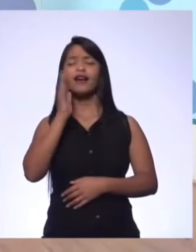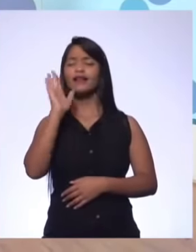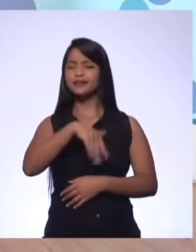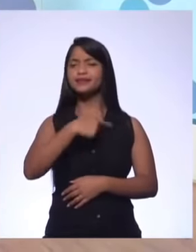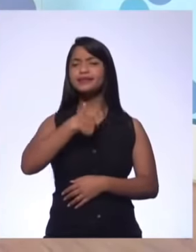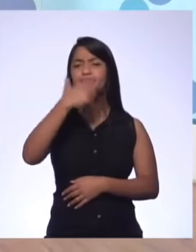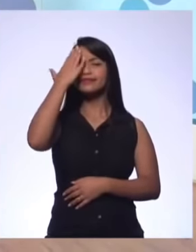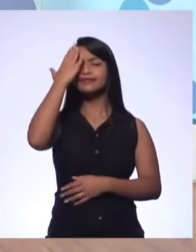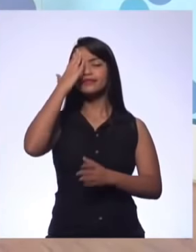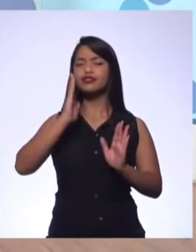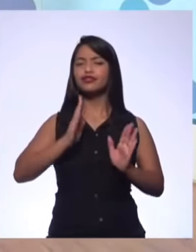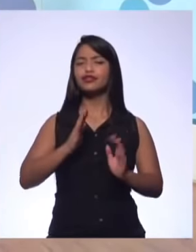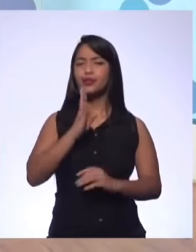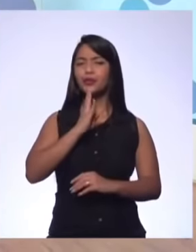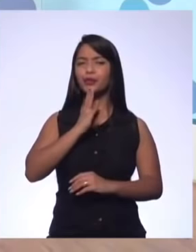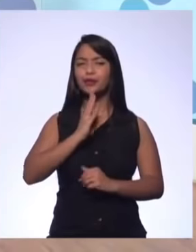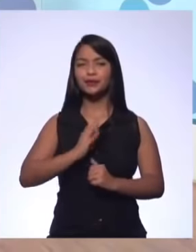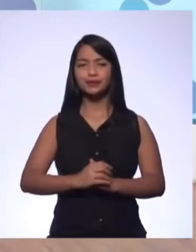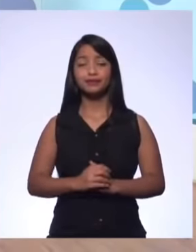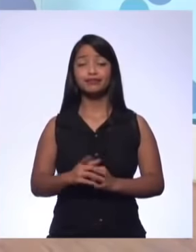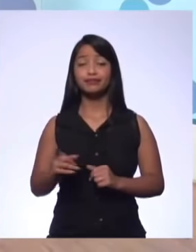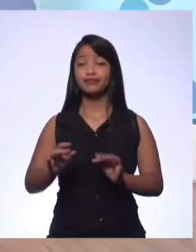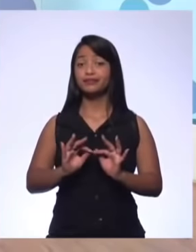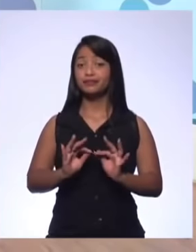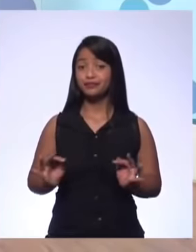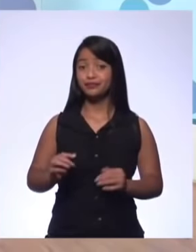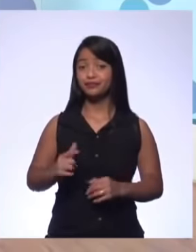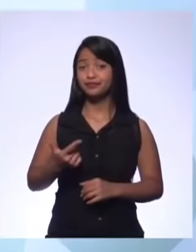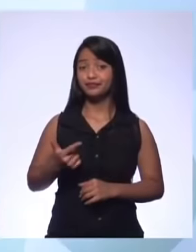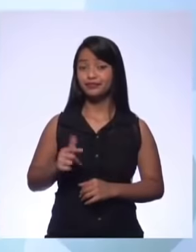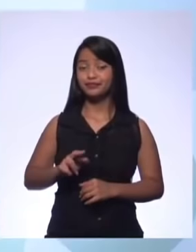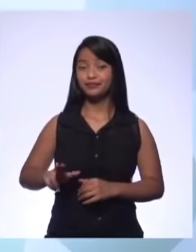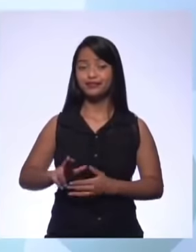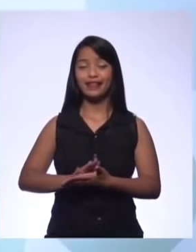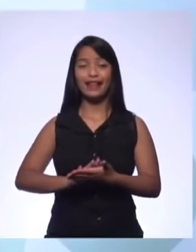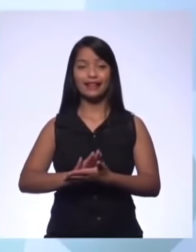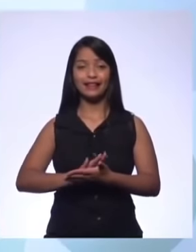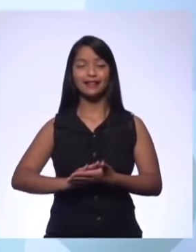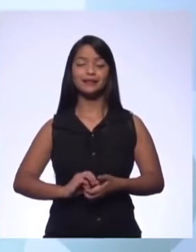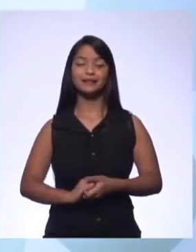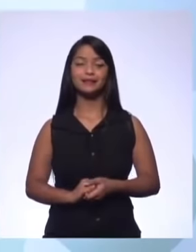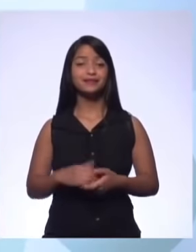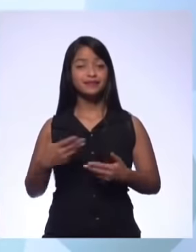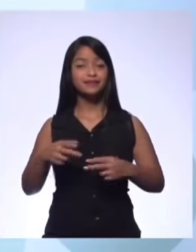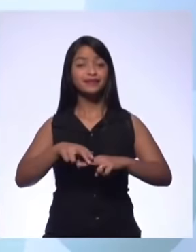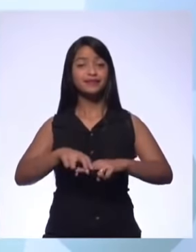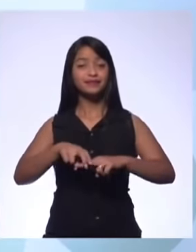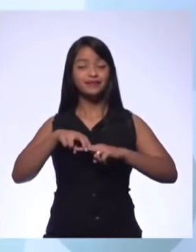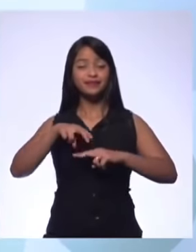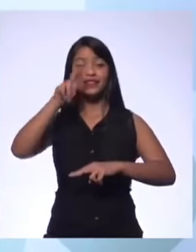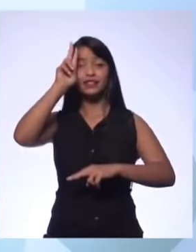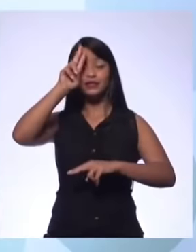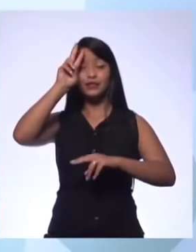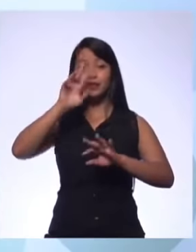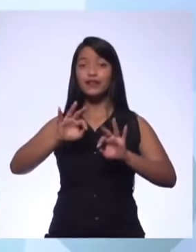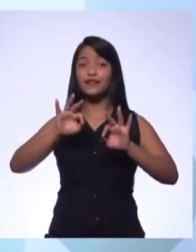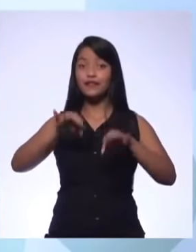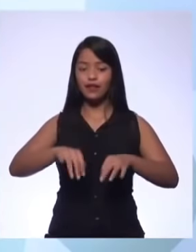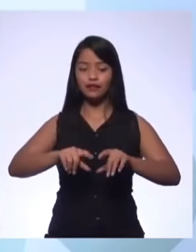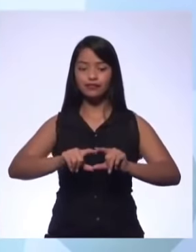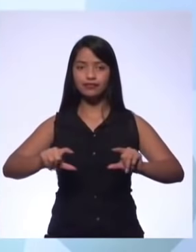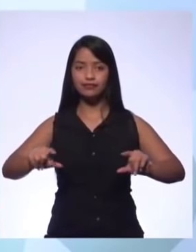sabia. Bem humilde. Bem humilde. Humildona. Por isso que no final da história eles colocaram que ela aprendia uma lição. Vamos